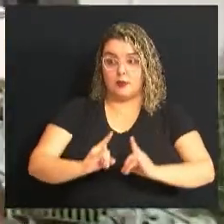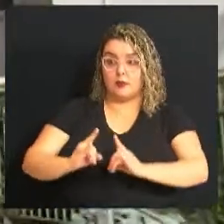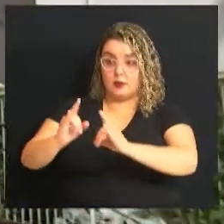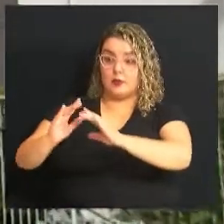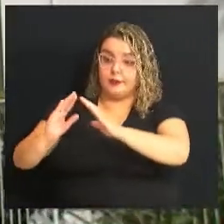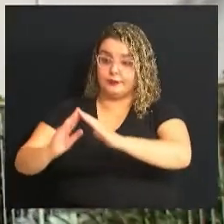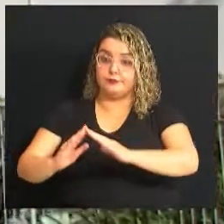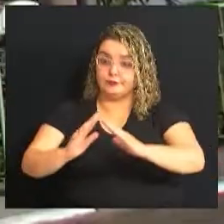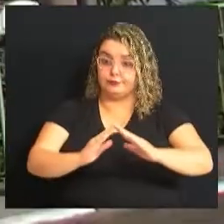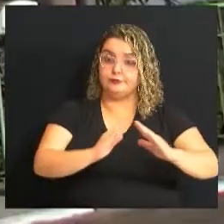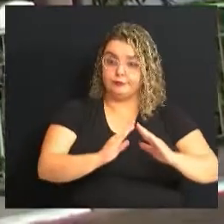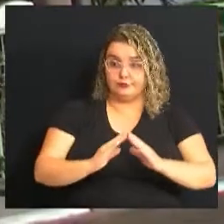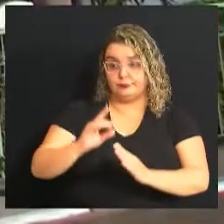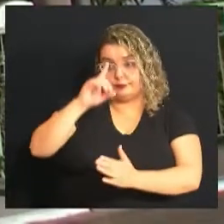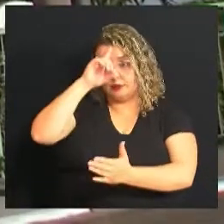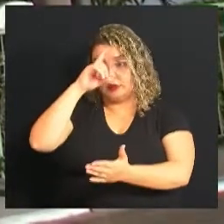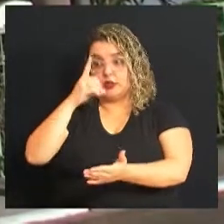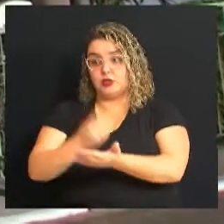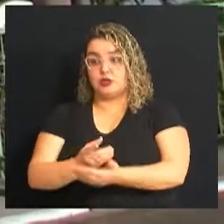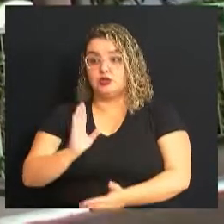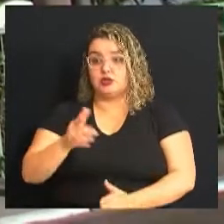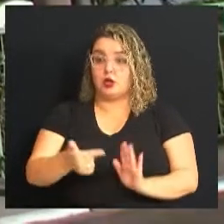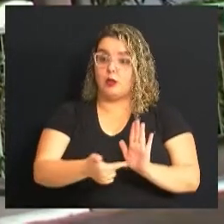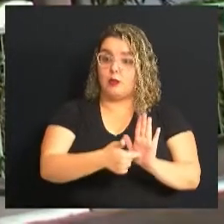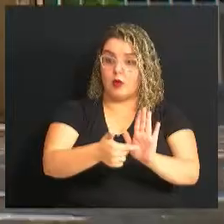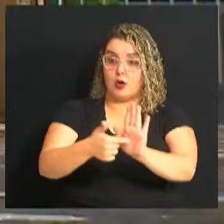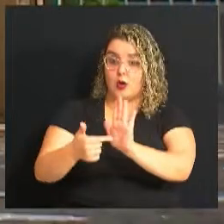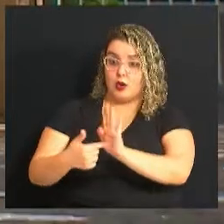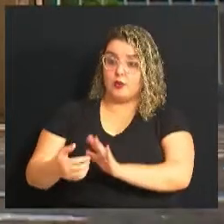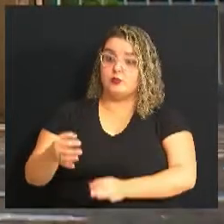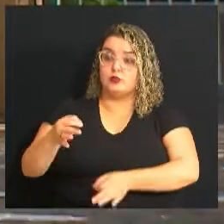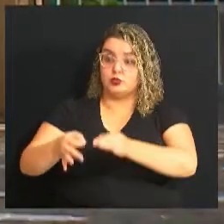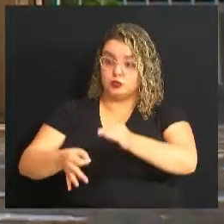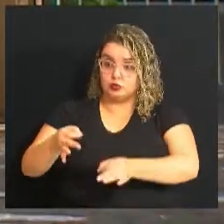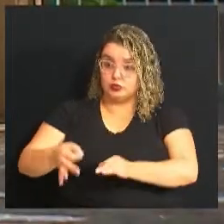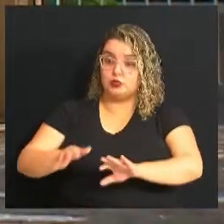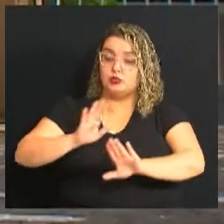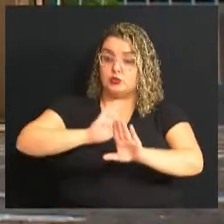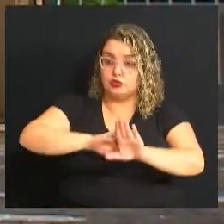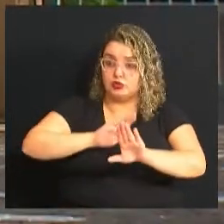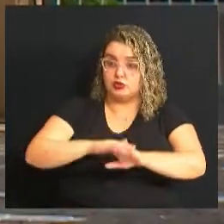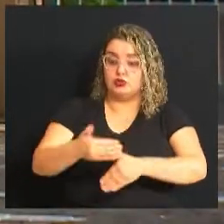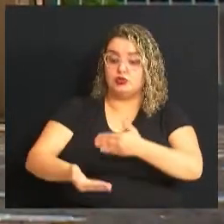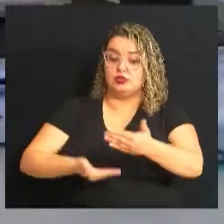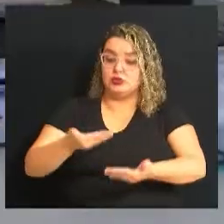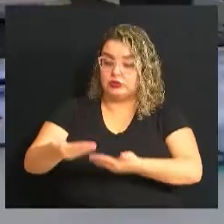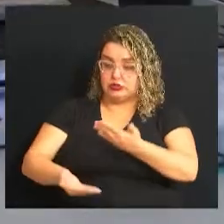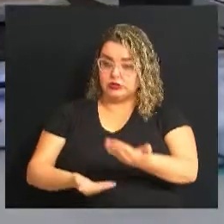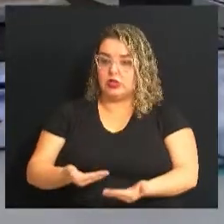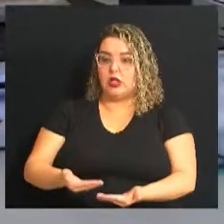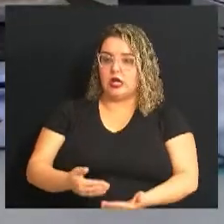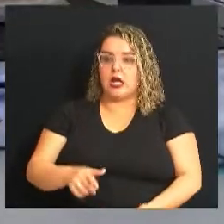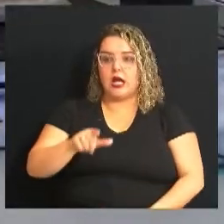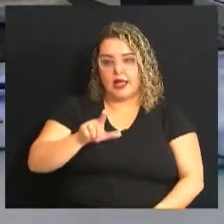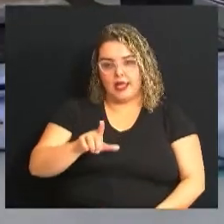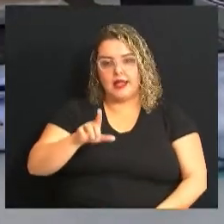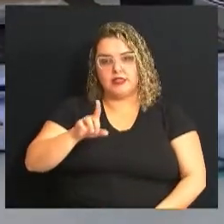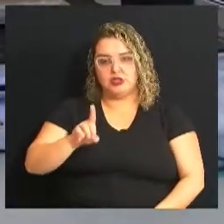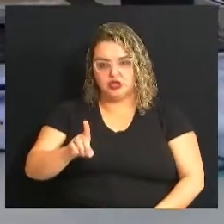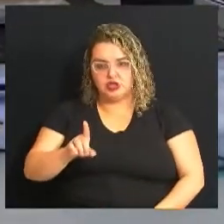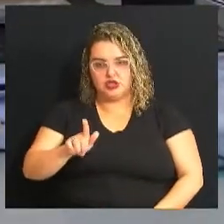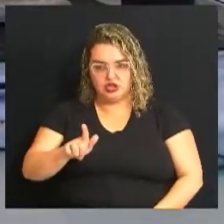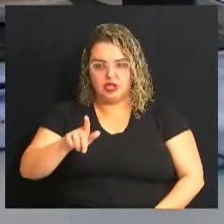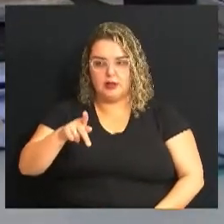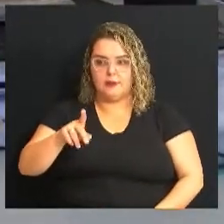algumas decisões já demonstram como o judiciário está tratando o assunto em relação aos dados operados